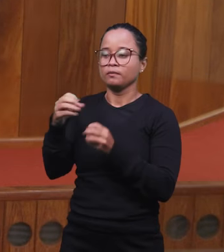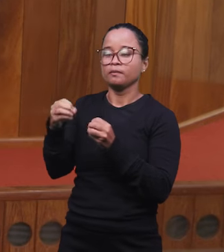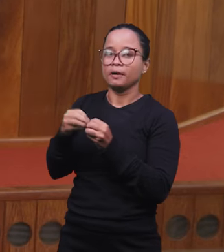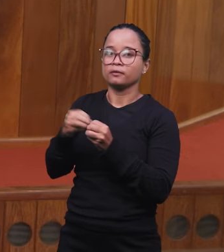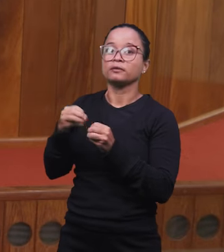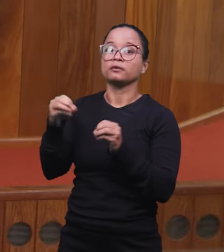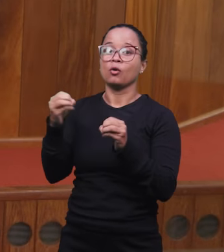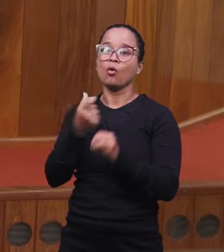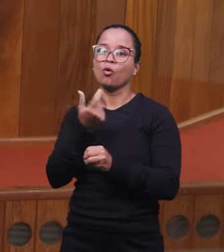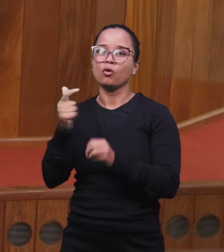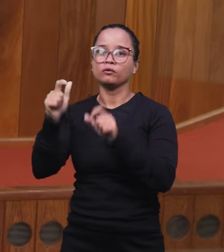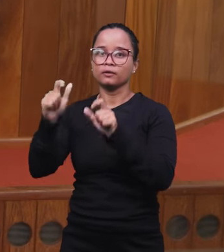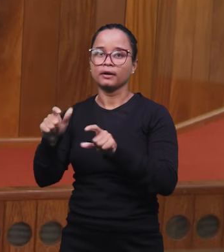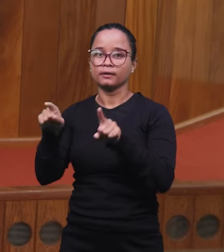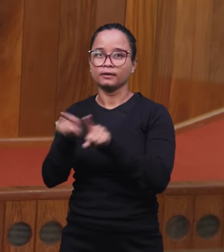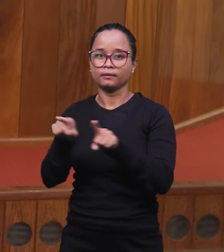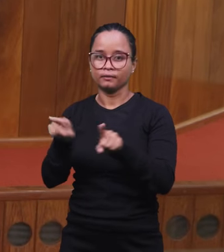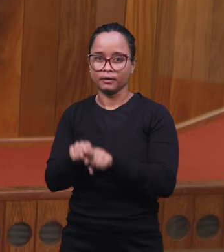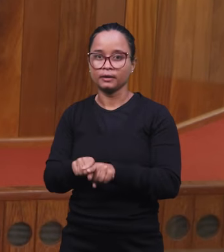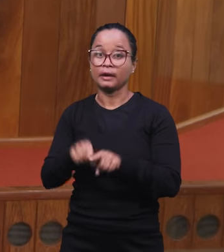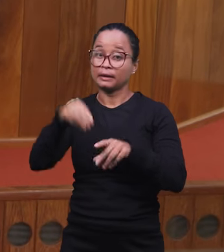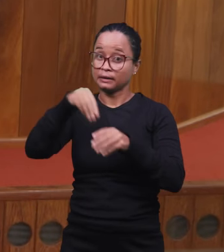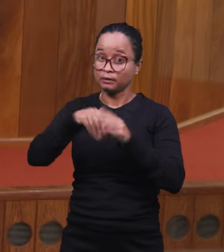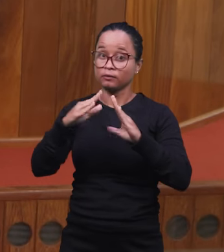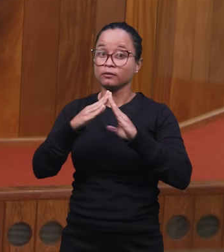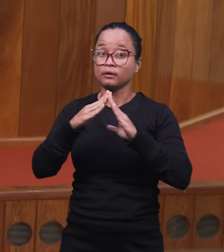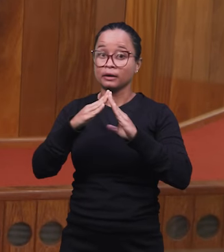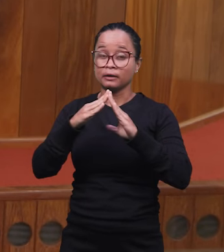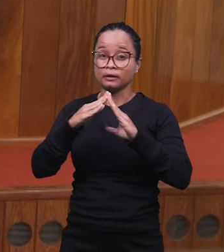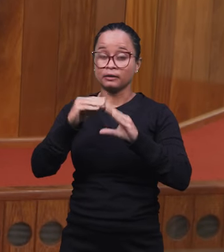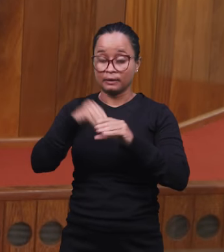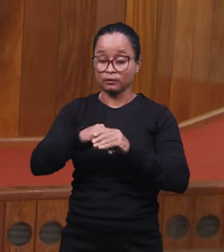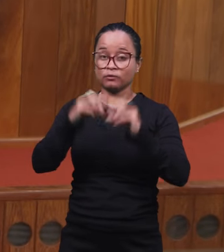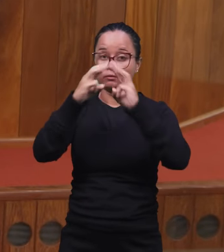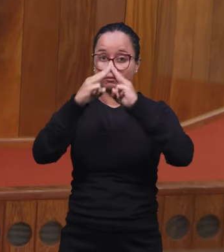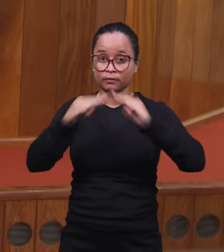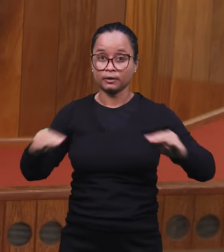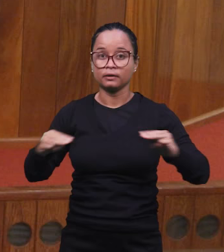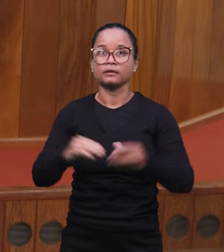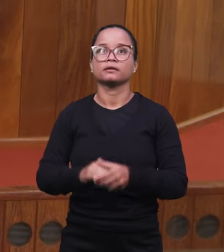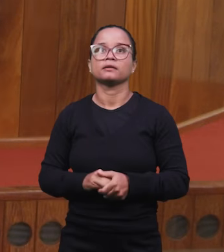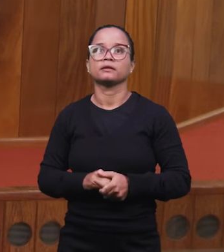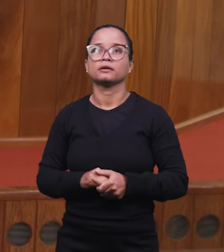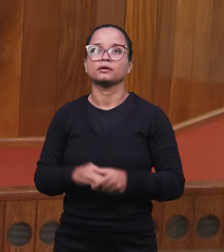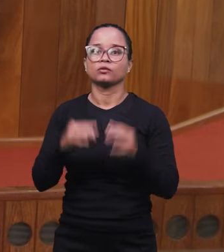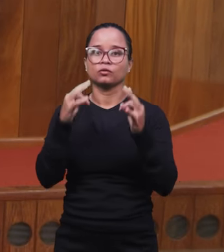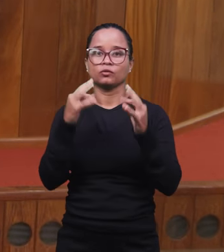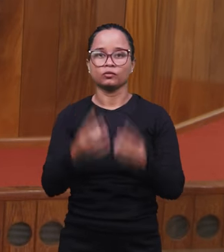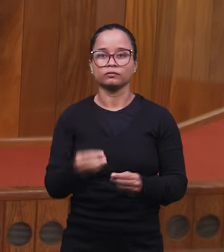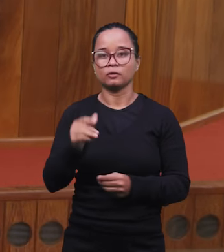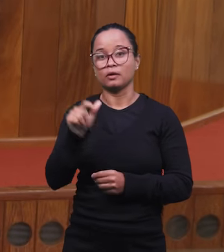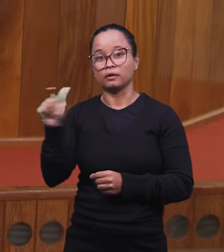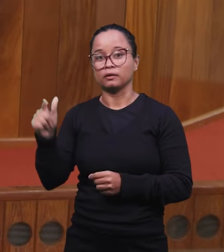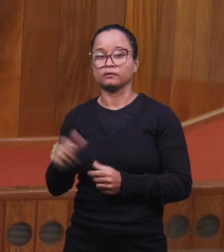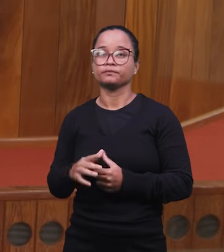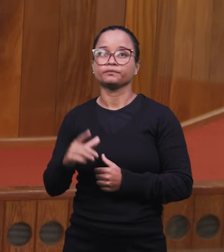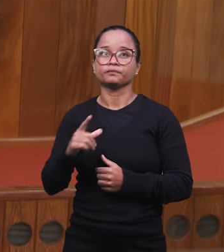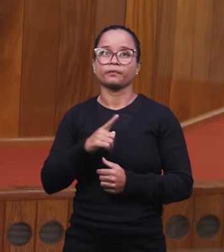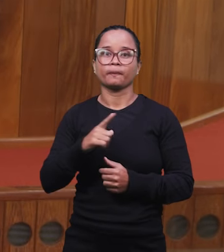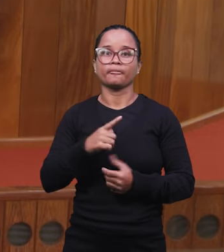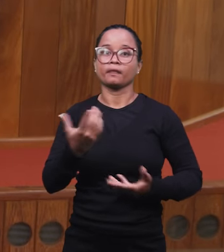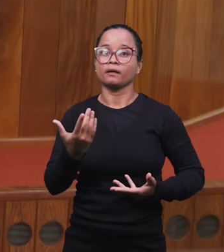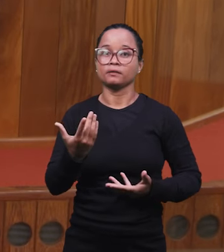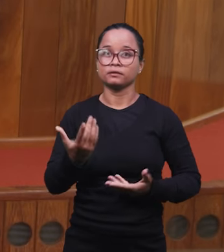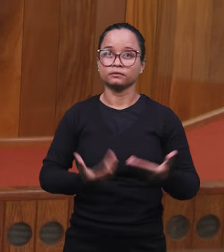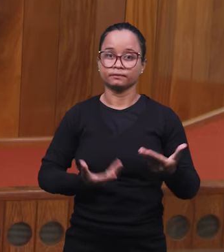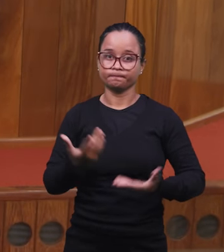aqui do Manaim, com uma população também, já preencheu praticamente todo o auditório lá.